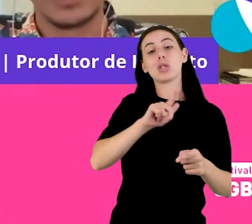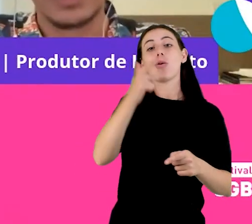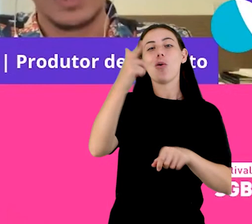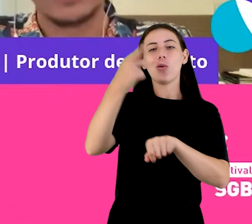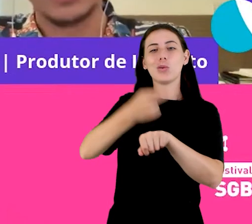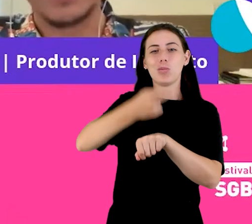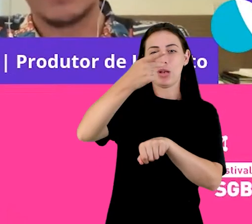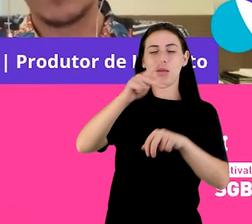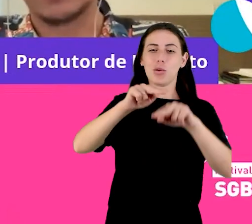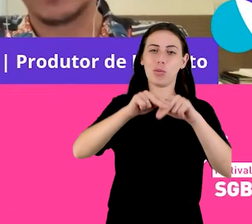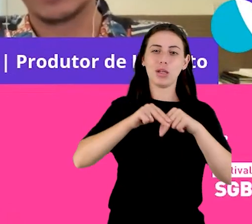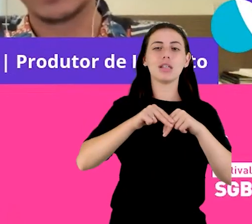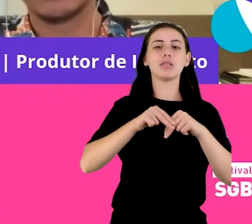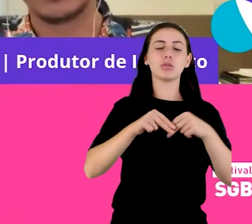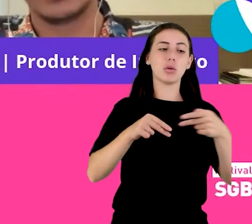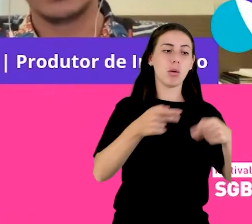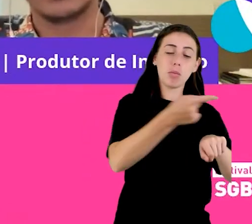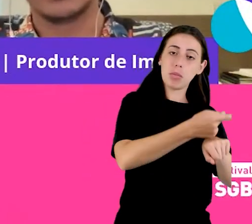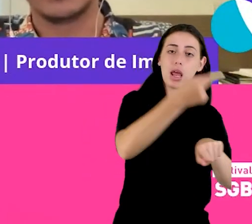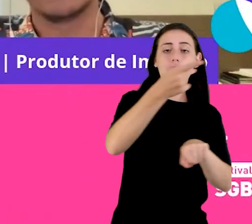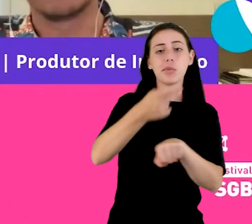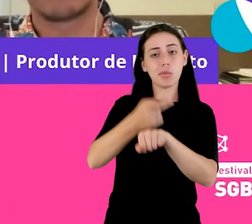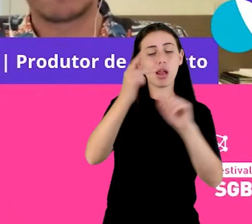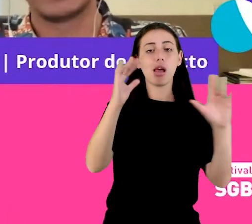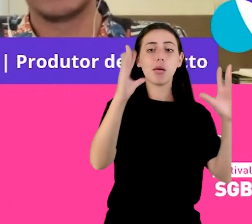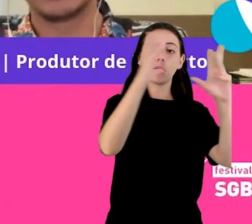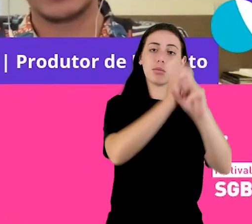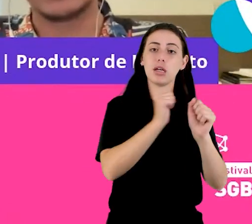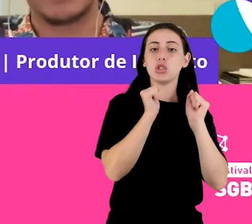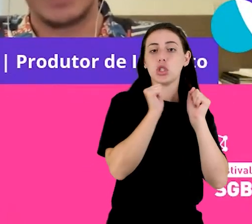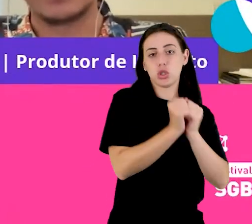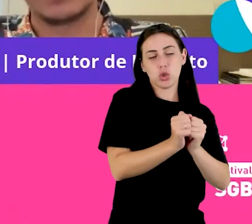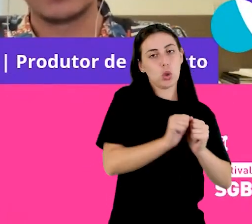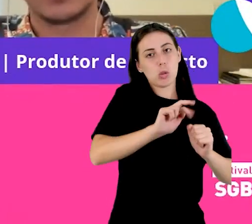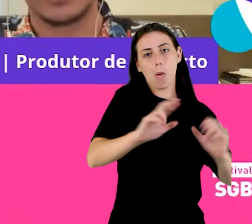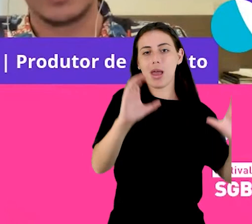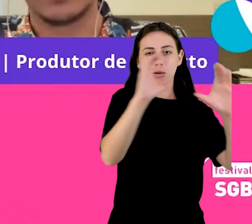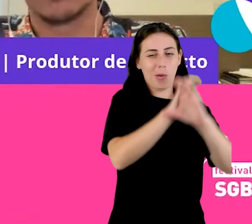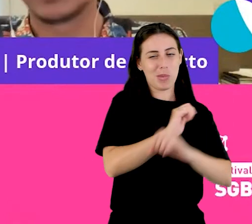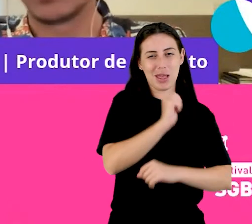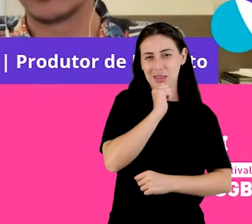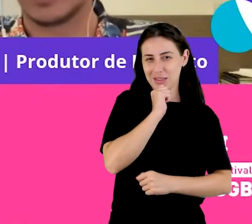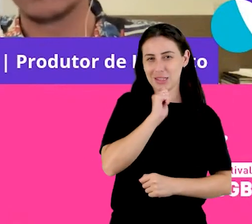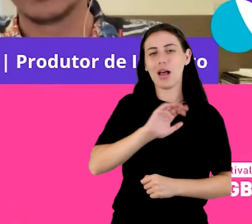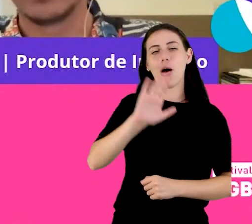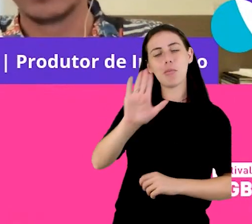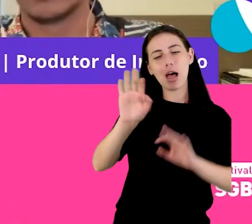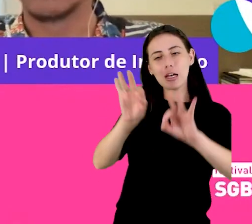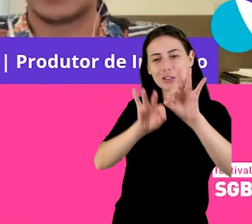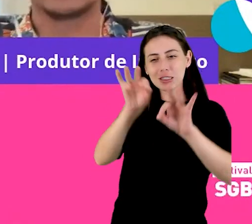trans. A gente também teve uma questão de priorizar as experiências do que um